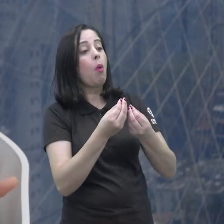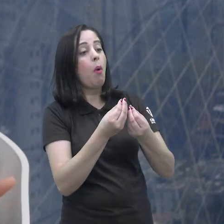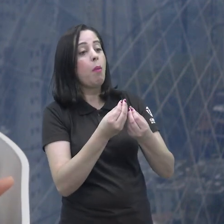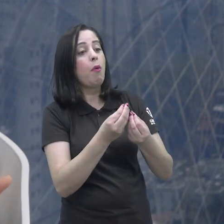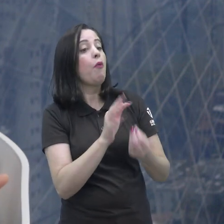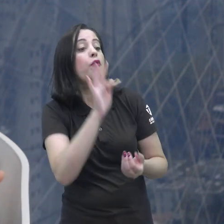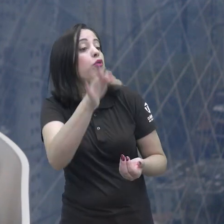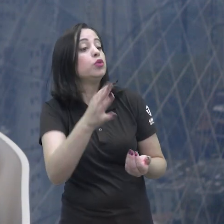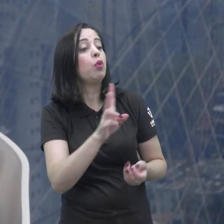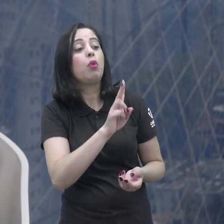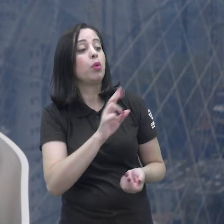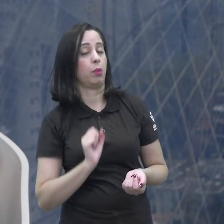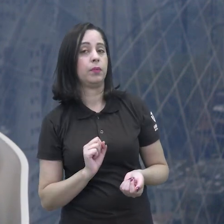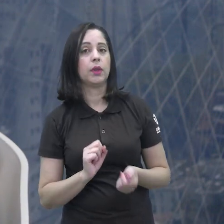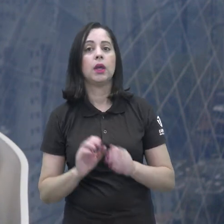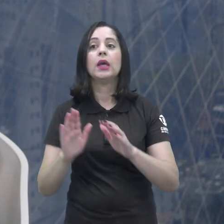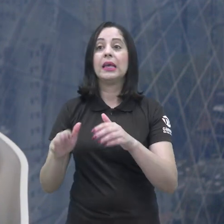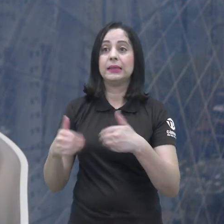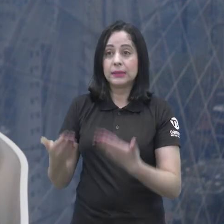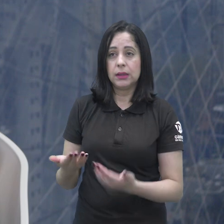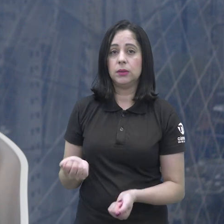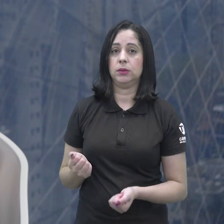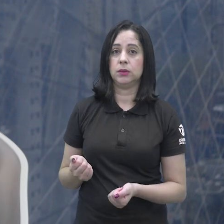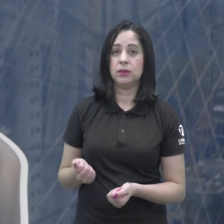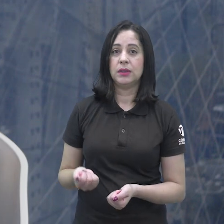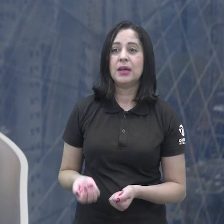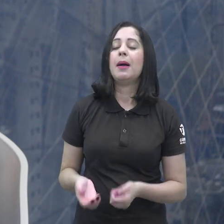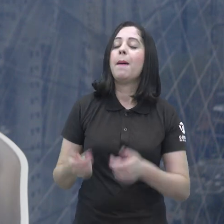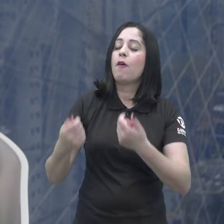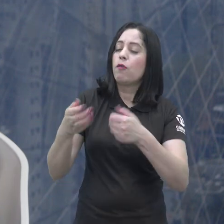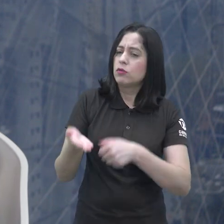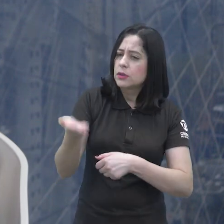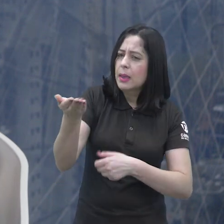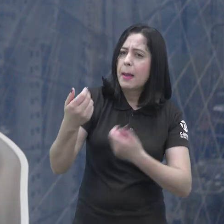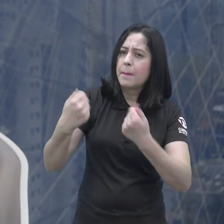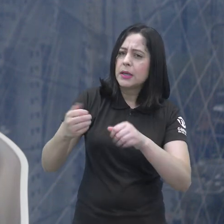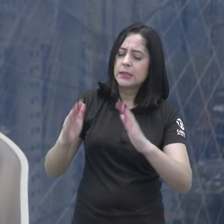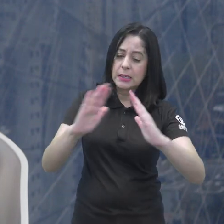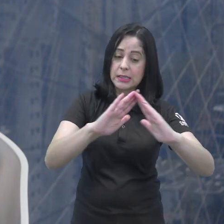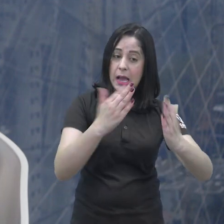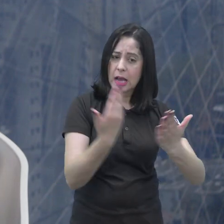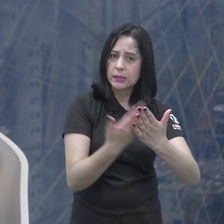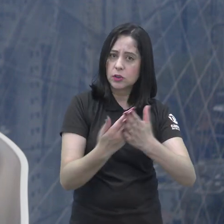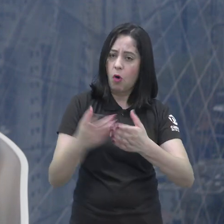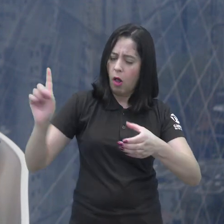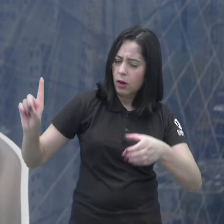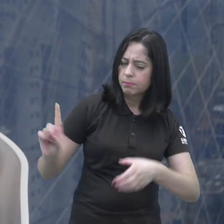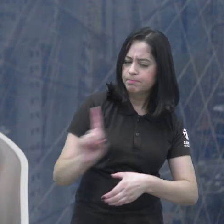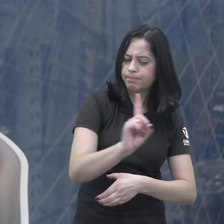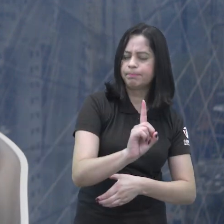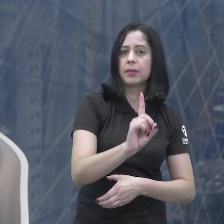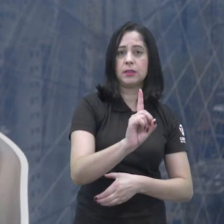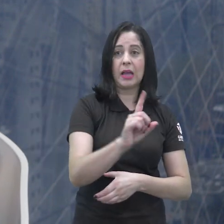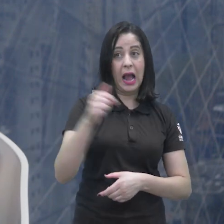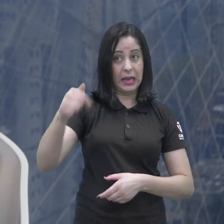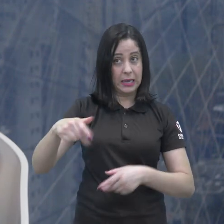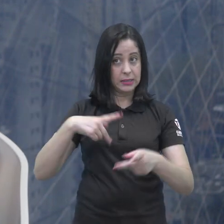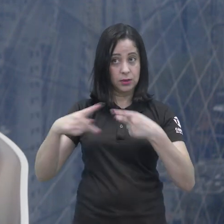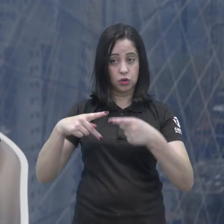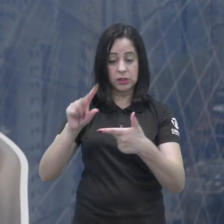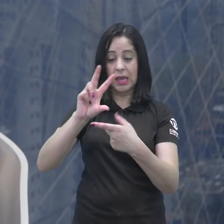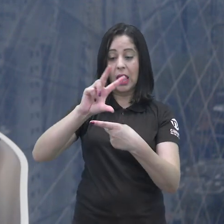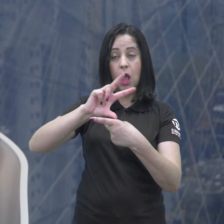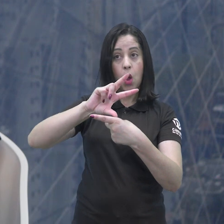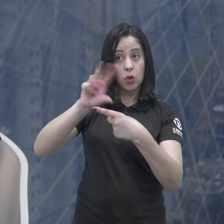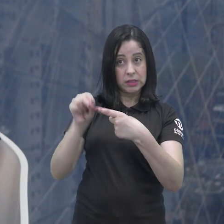profissões que eu não sei quais são. Busque uma escola que customize essa sua necessidade de aprendizado, né? O Senac São José, por